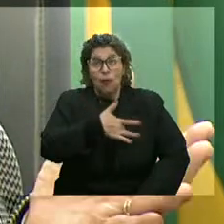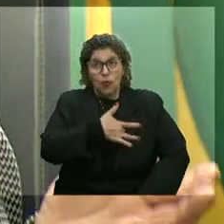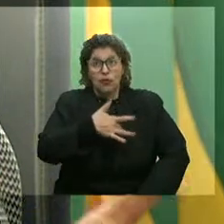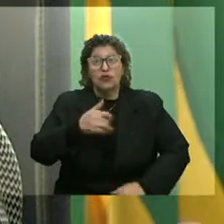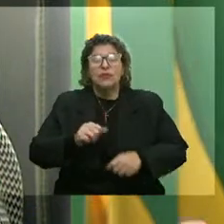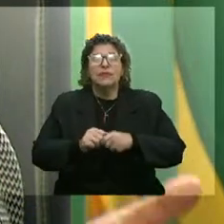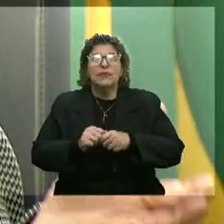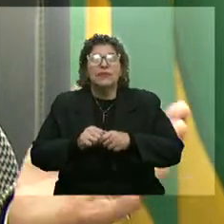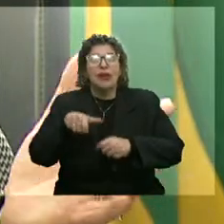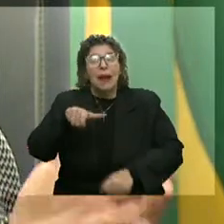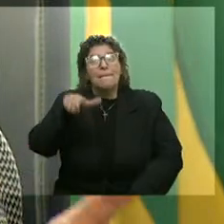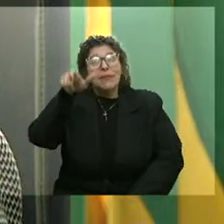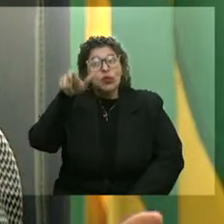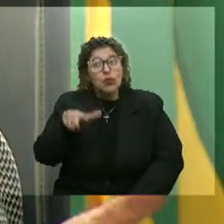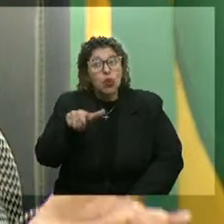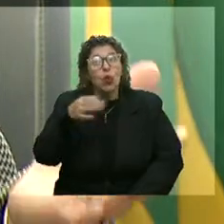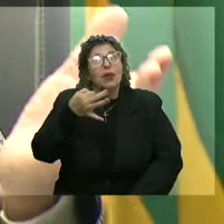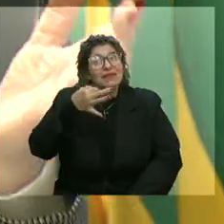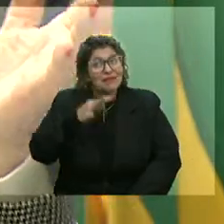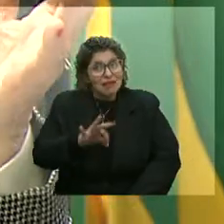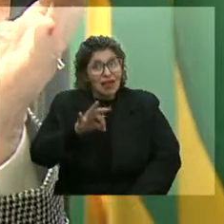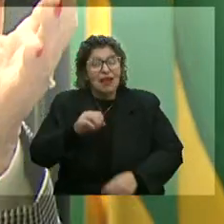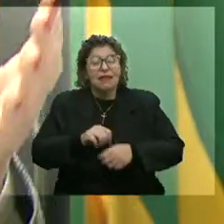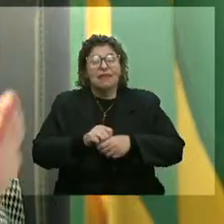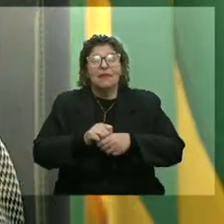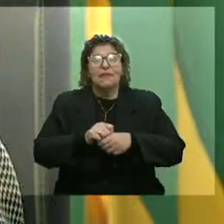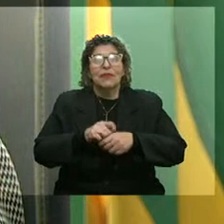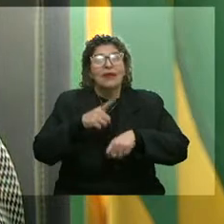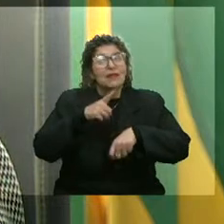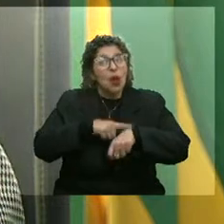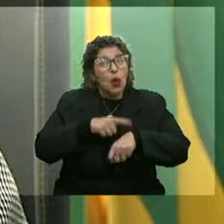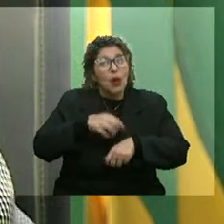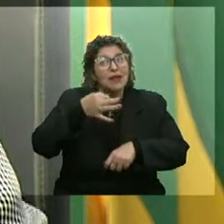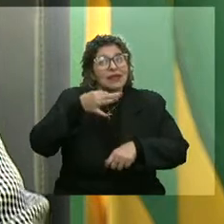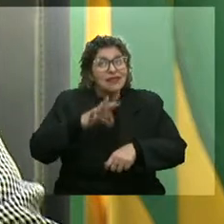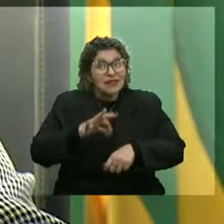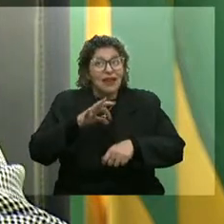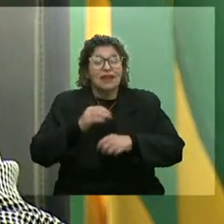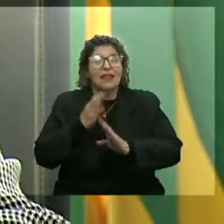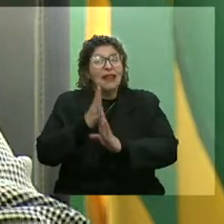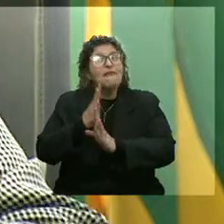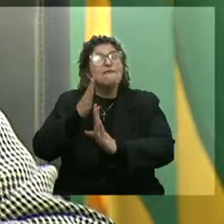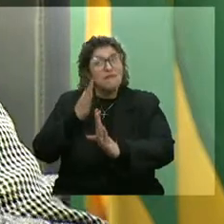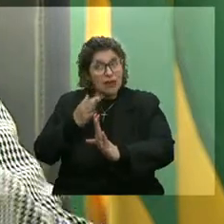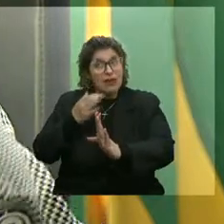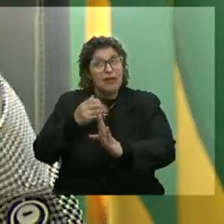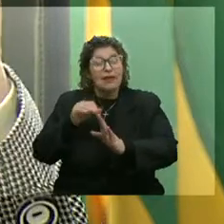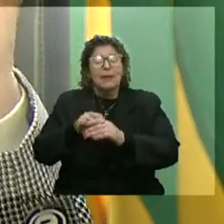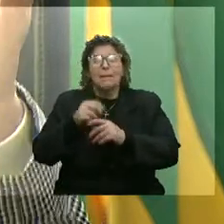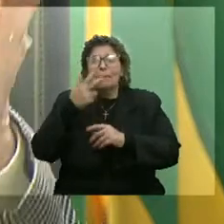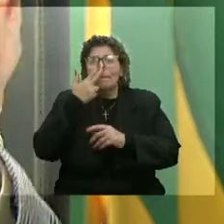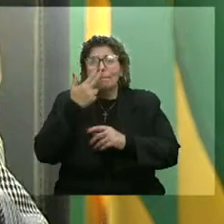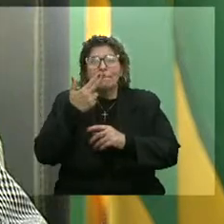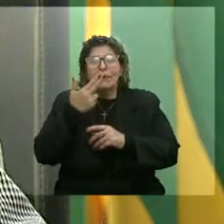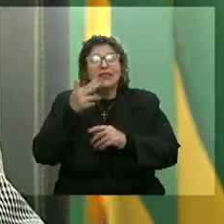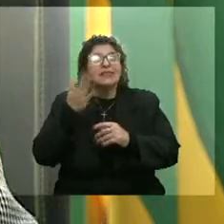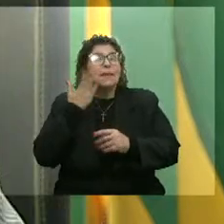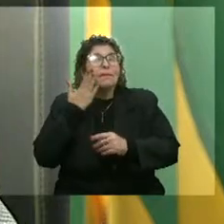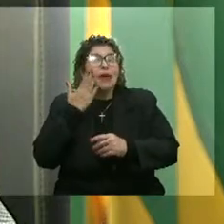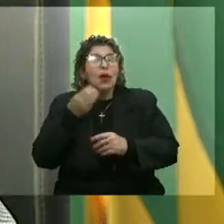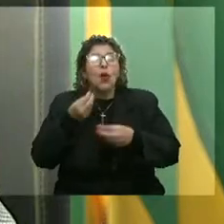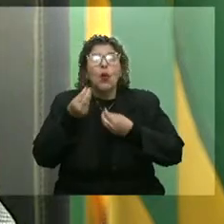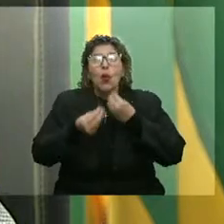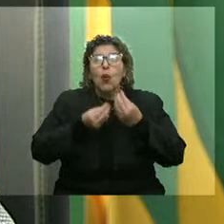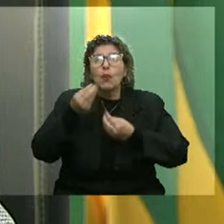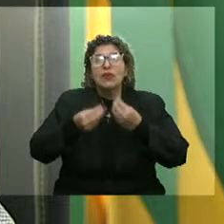a pessoa certa no lugar certo, na hora certa, porque nós vamos ter um mapeamento de todo